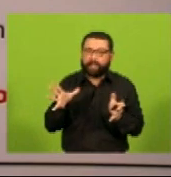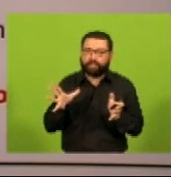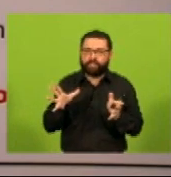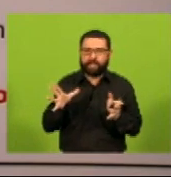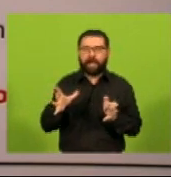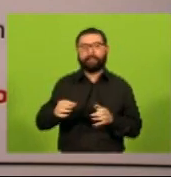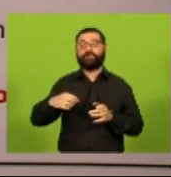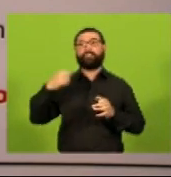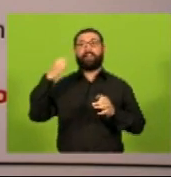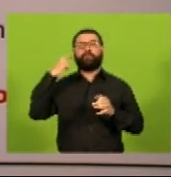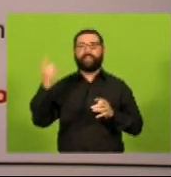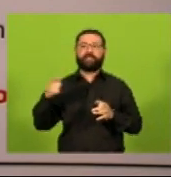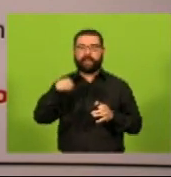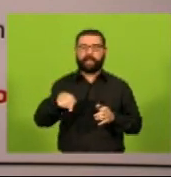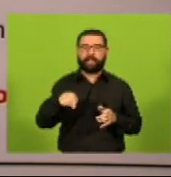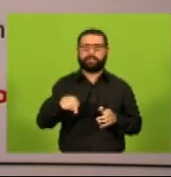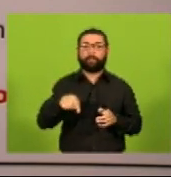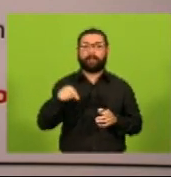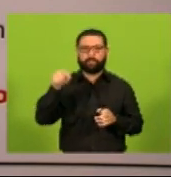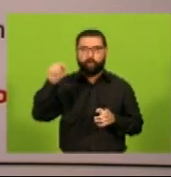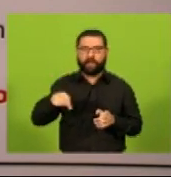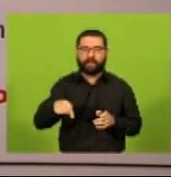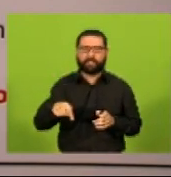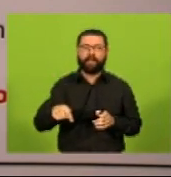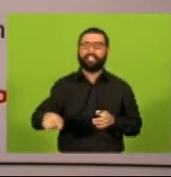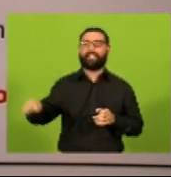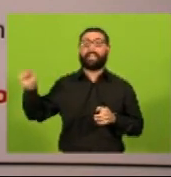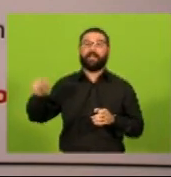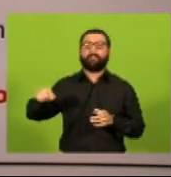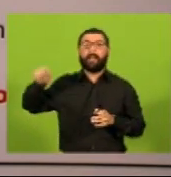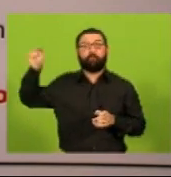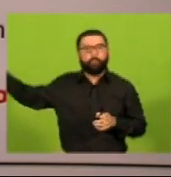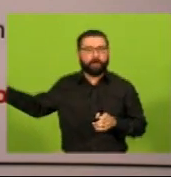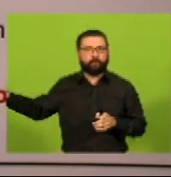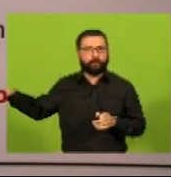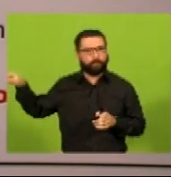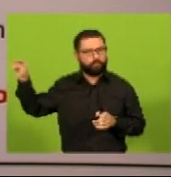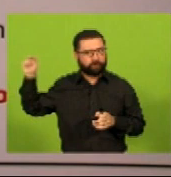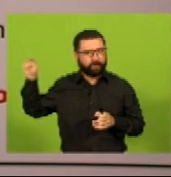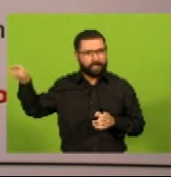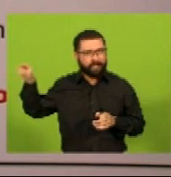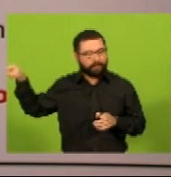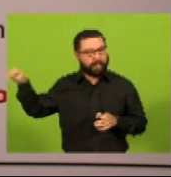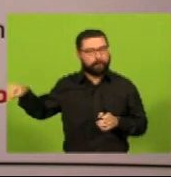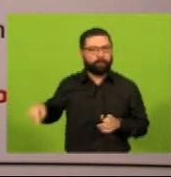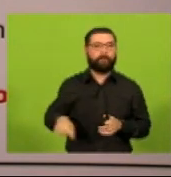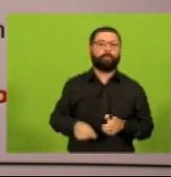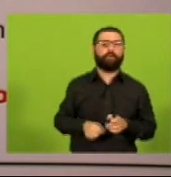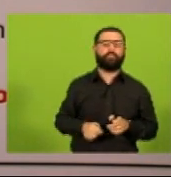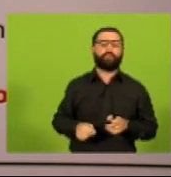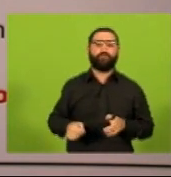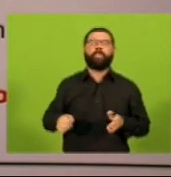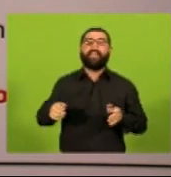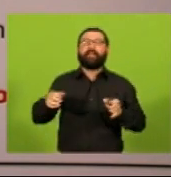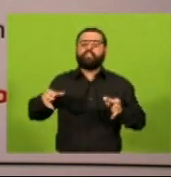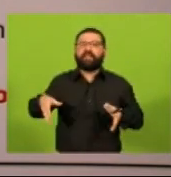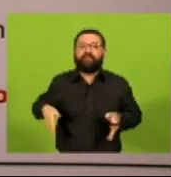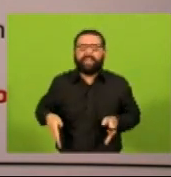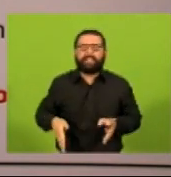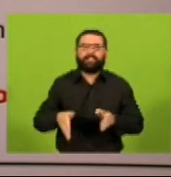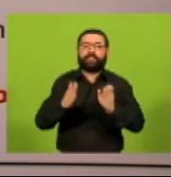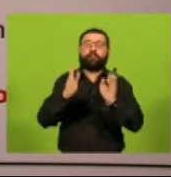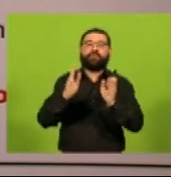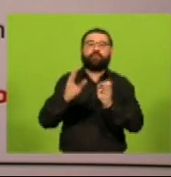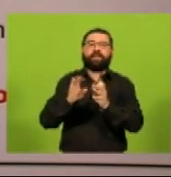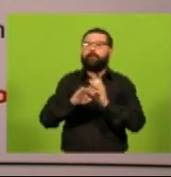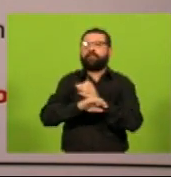É só um teste, tá? Que a gente vai ver se está na taxa de aplicação correta, que é aquela que está na bula do produto, né? Que está na bula do produto. Então, você